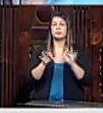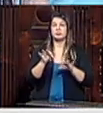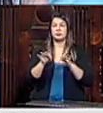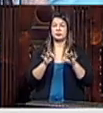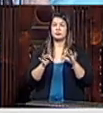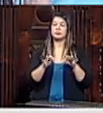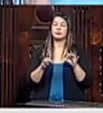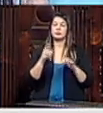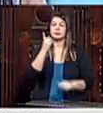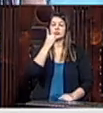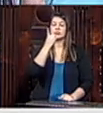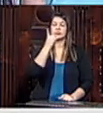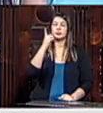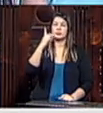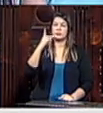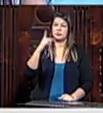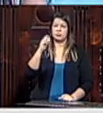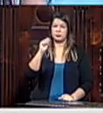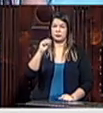deputado Paulo Melo.